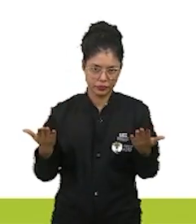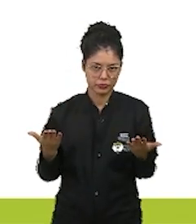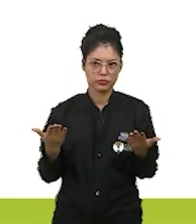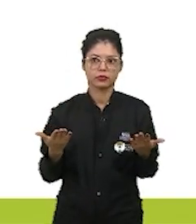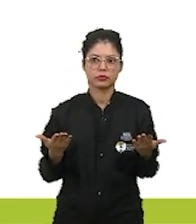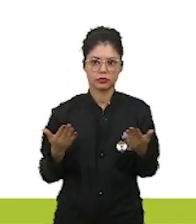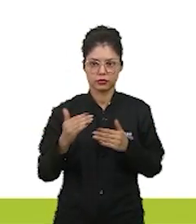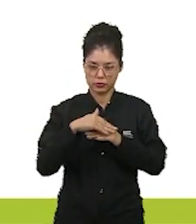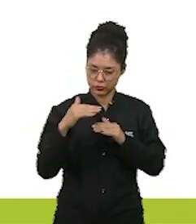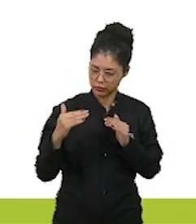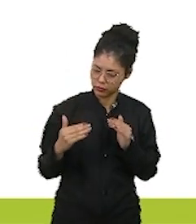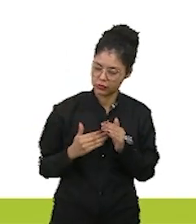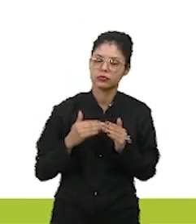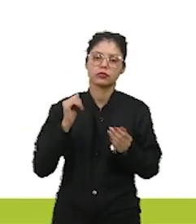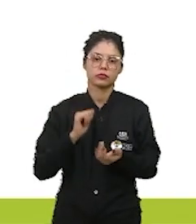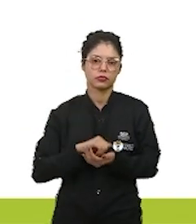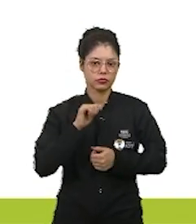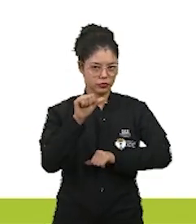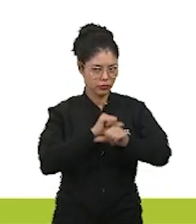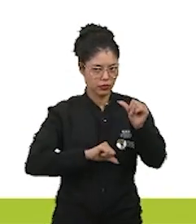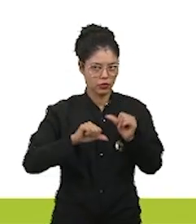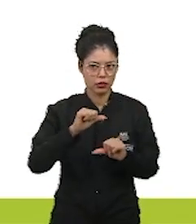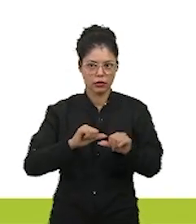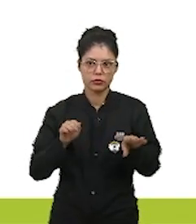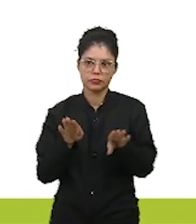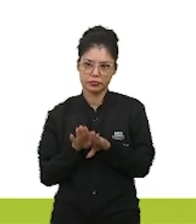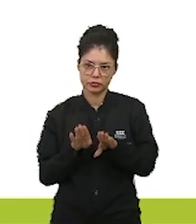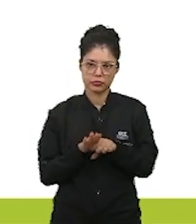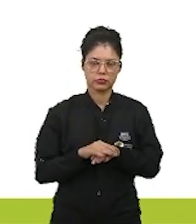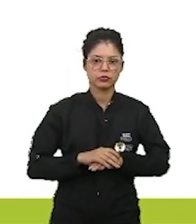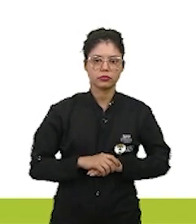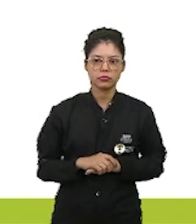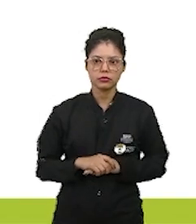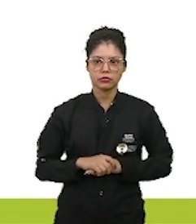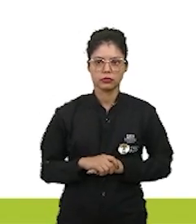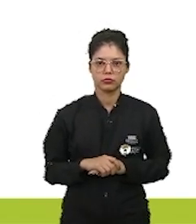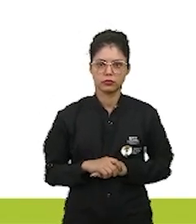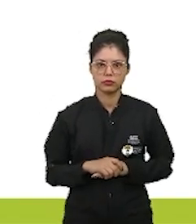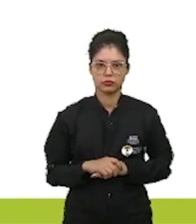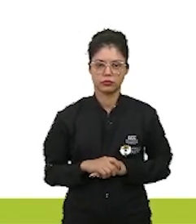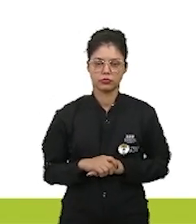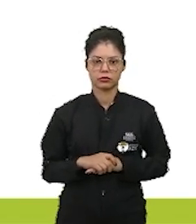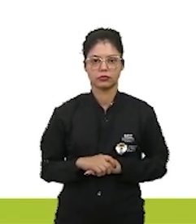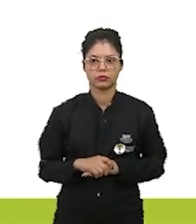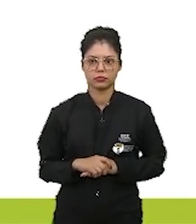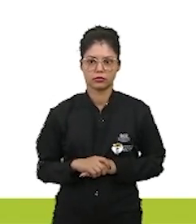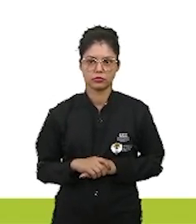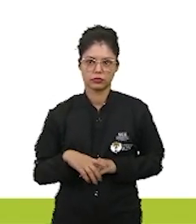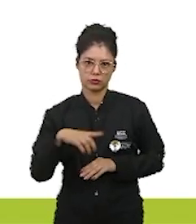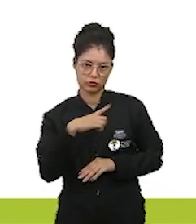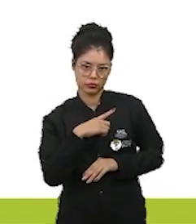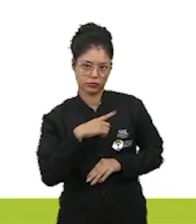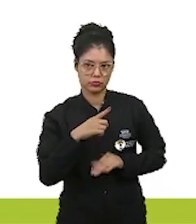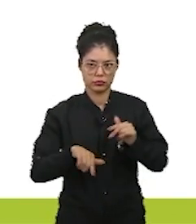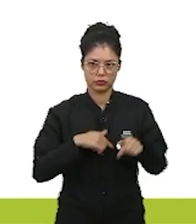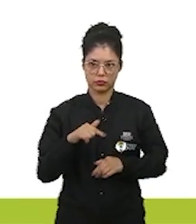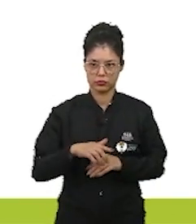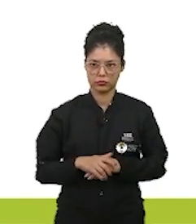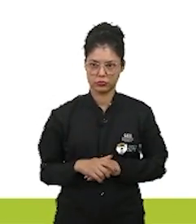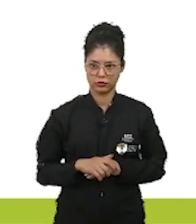por toda essa transformação na sua composição química.